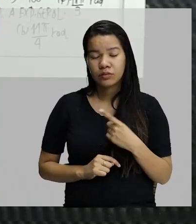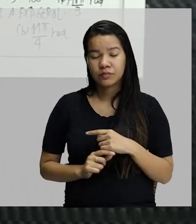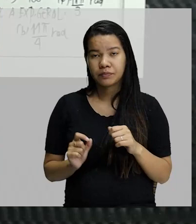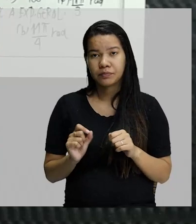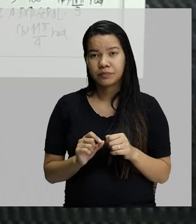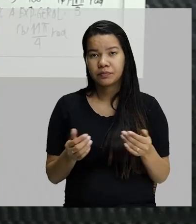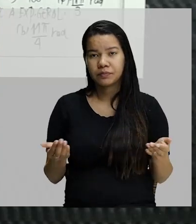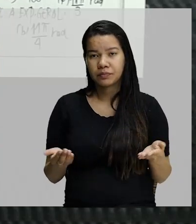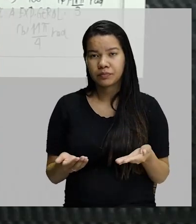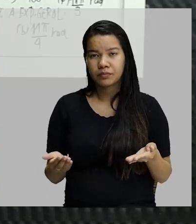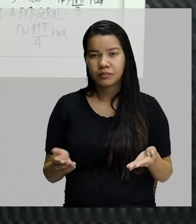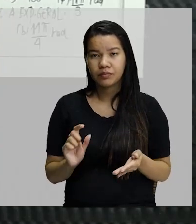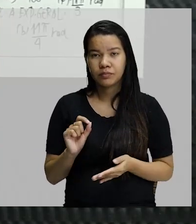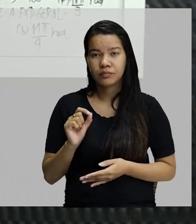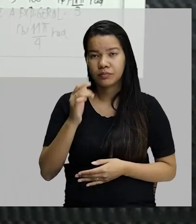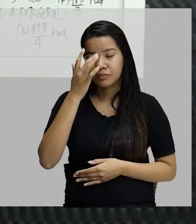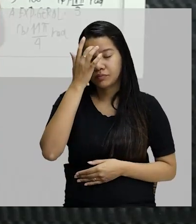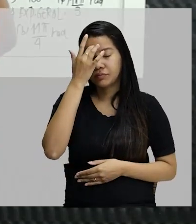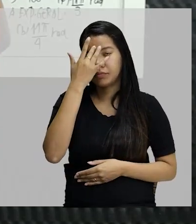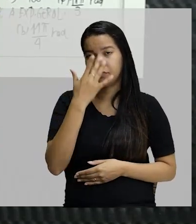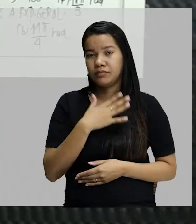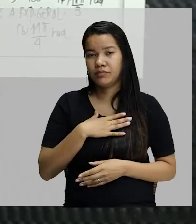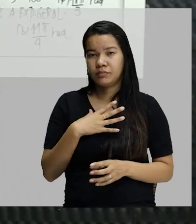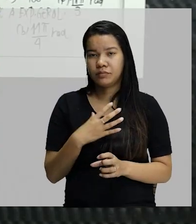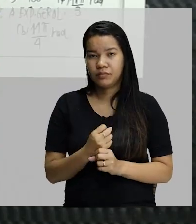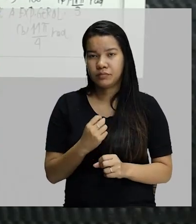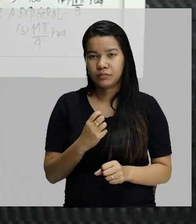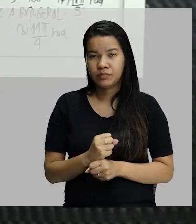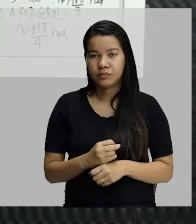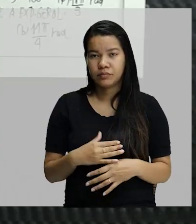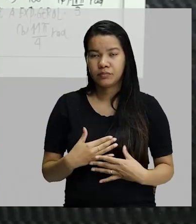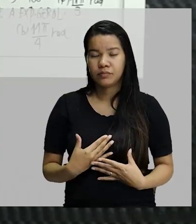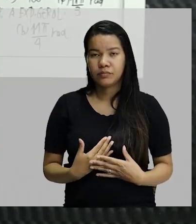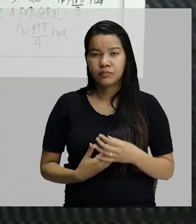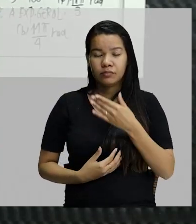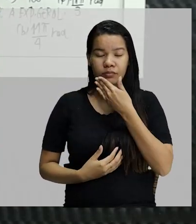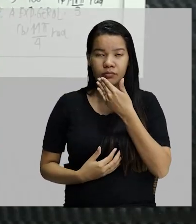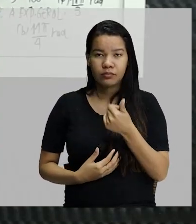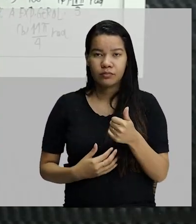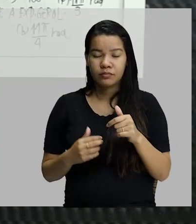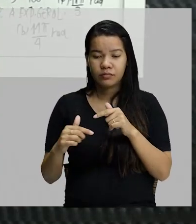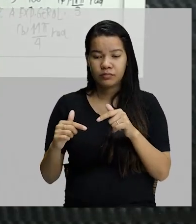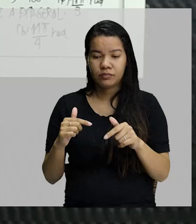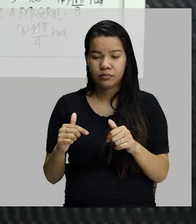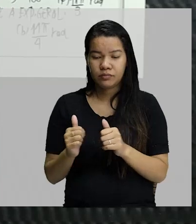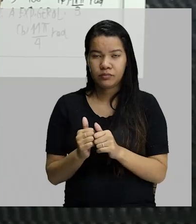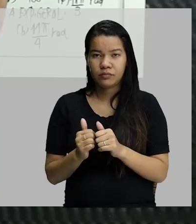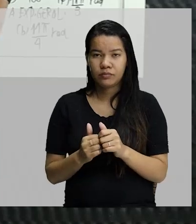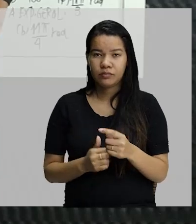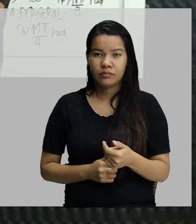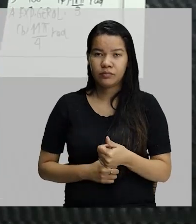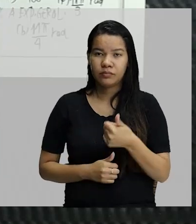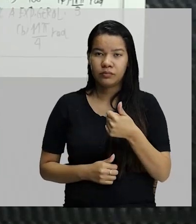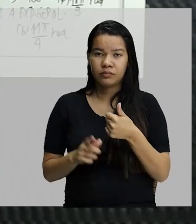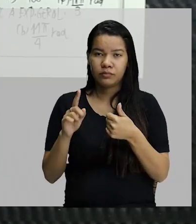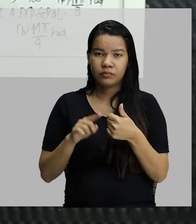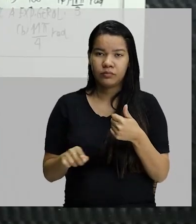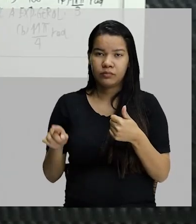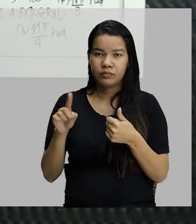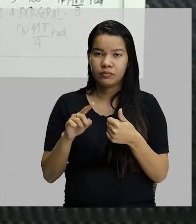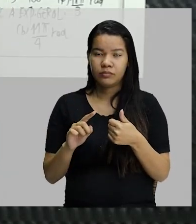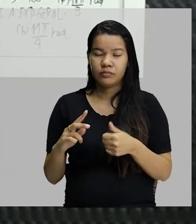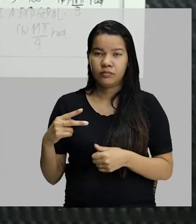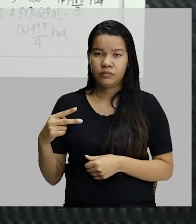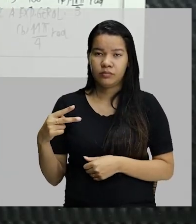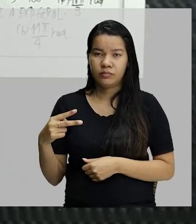porque isso facilita minhas contas. Okay? Então, convém trabalharmos com arco de primeira volta no sentido positivo, que é o